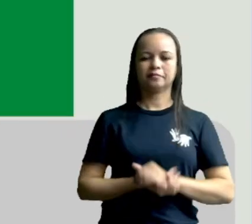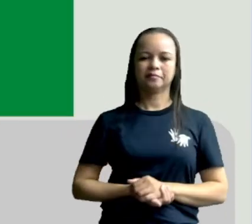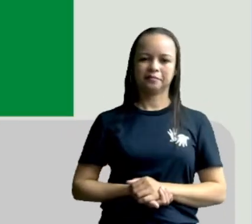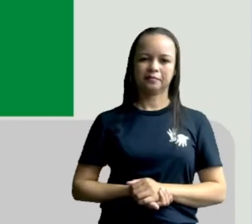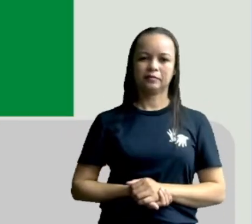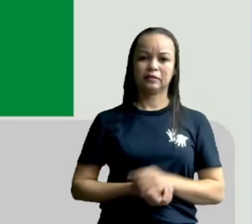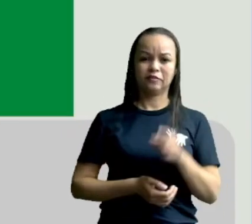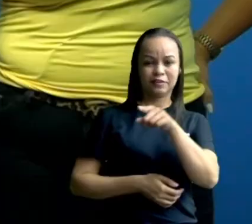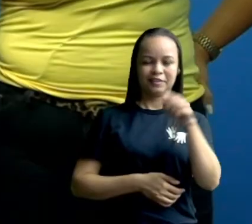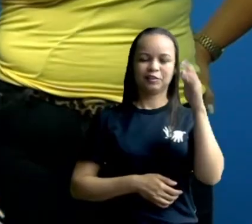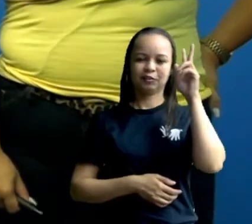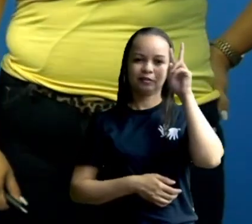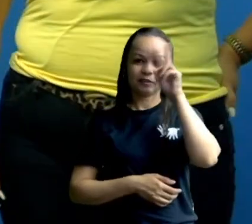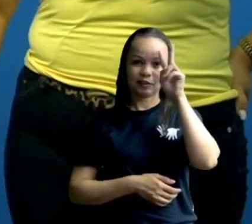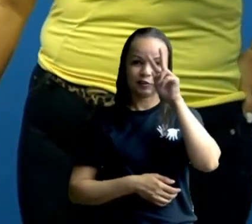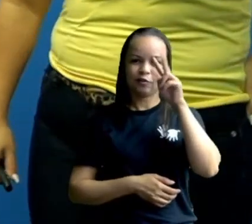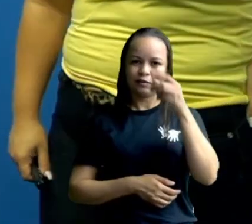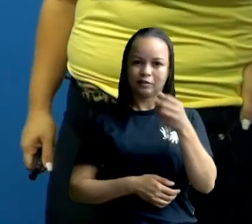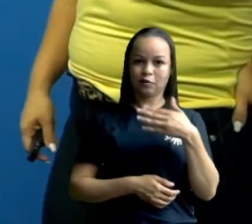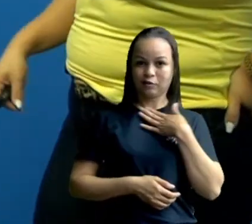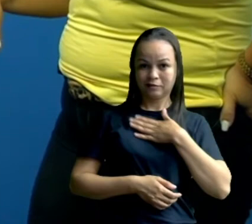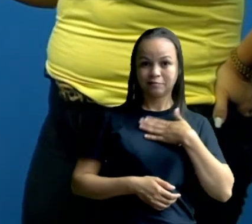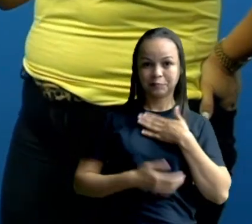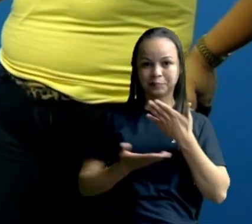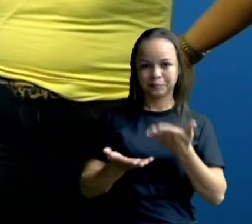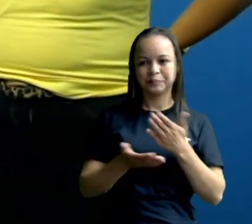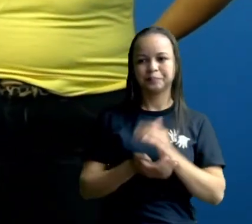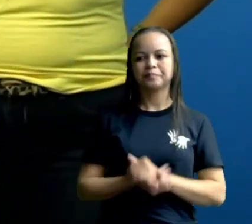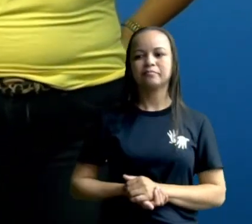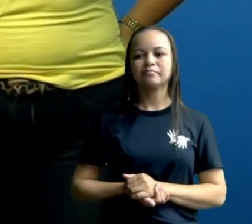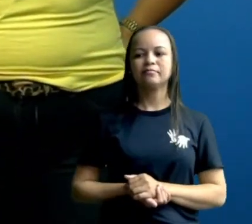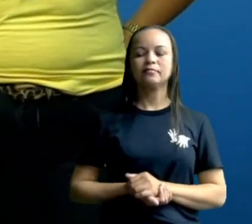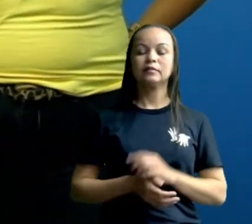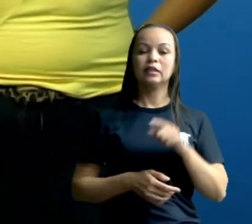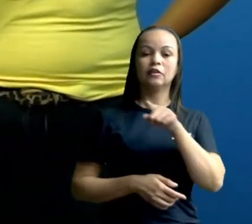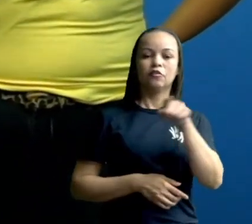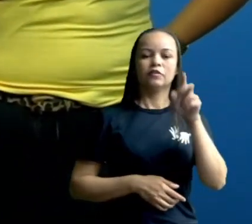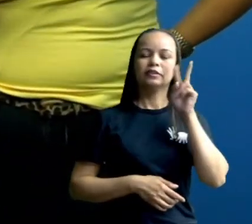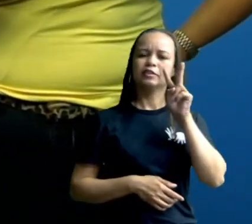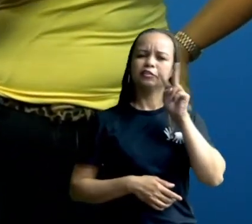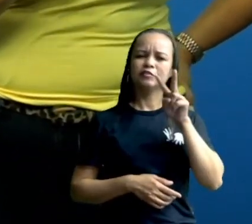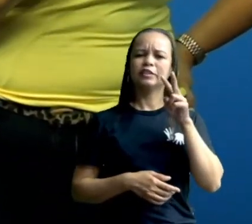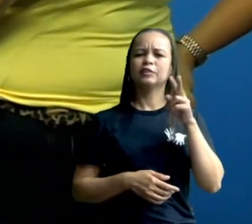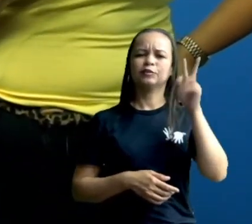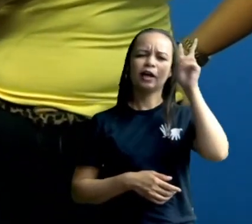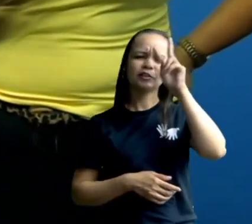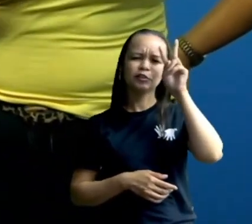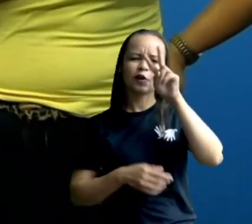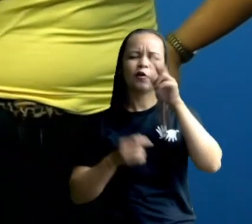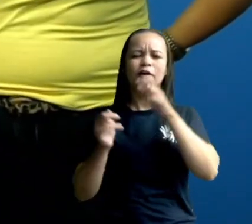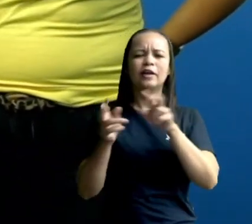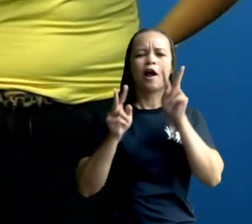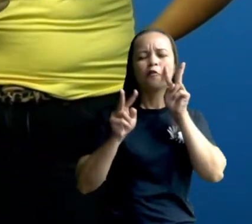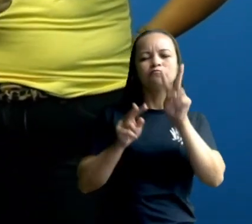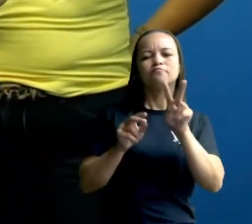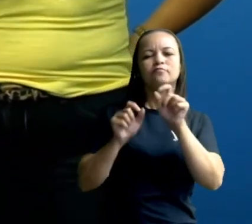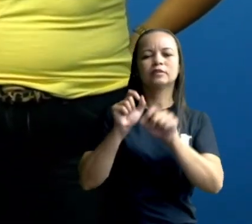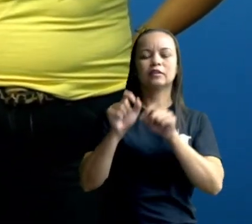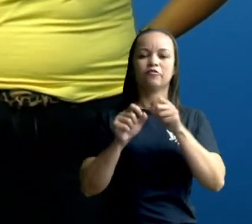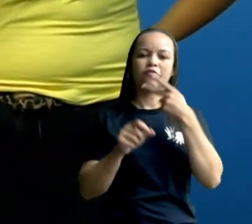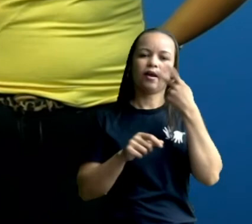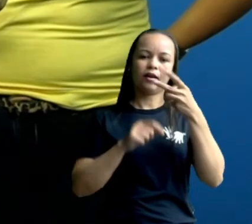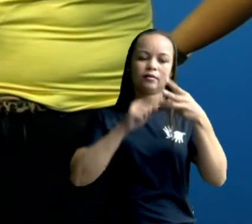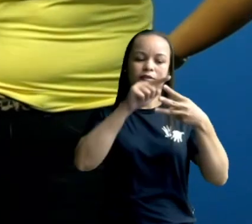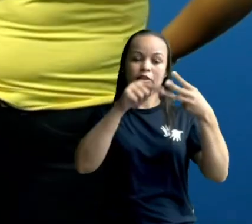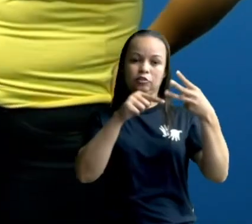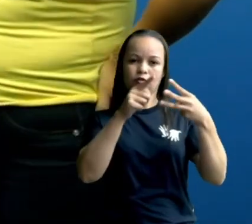Gostaram da história, pessoal? Olha só, vocês viram na historinha que a gente falou sobre 3 cores, o verde,